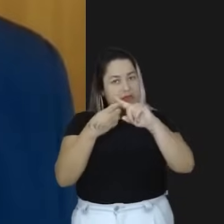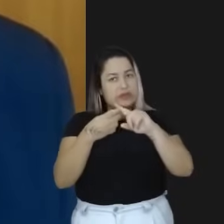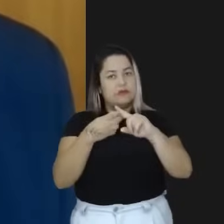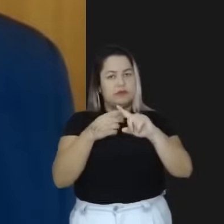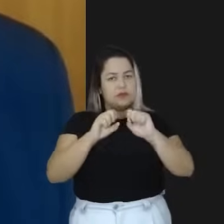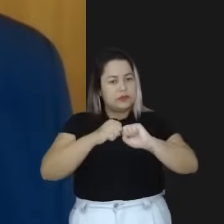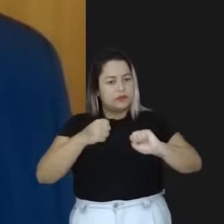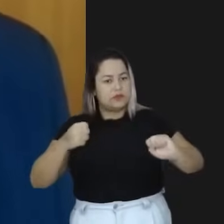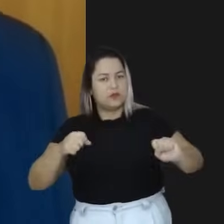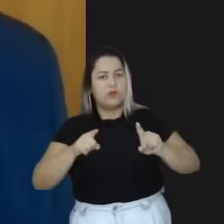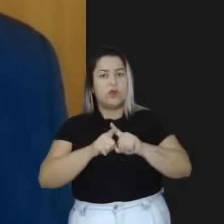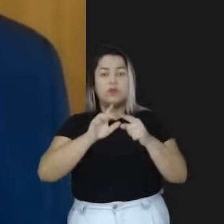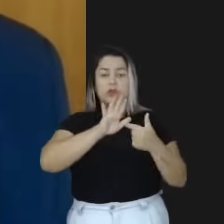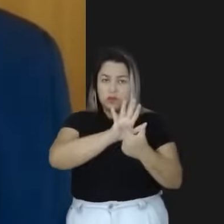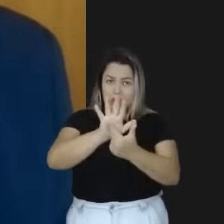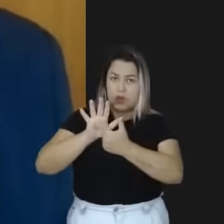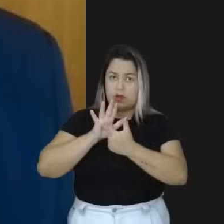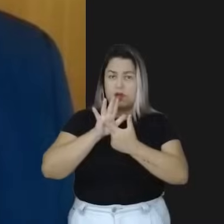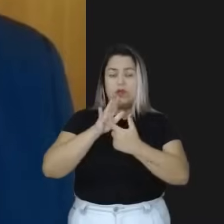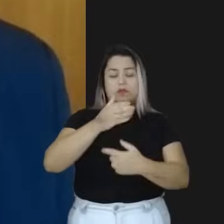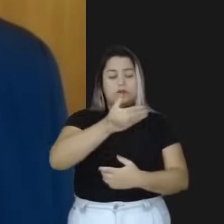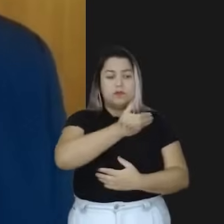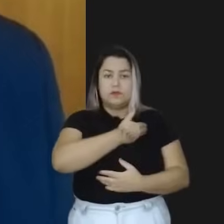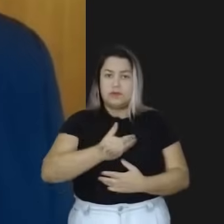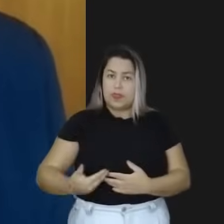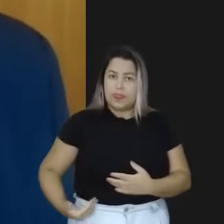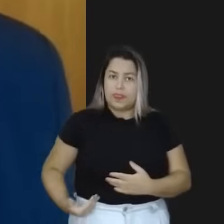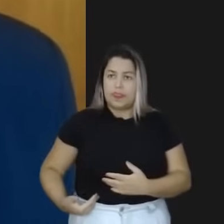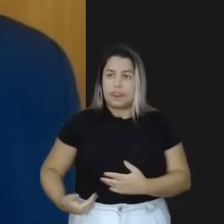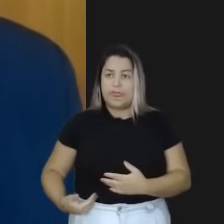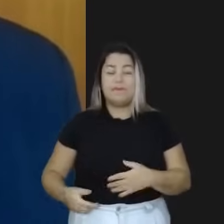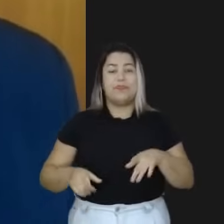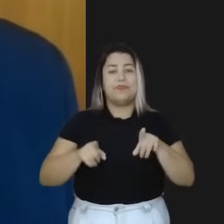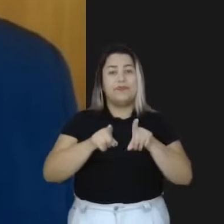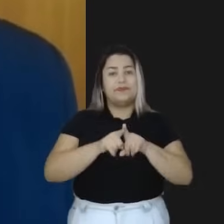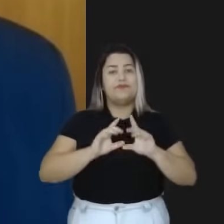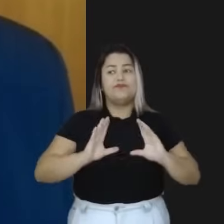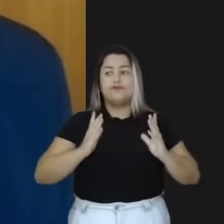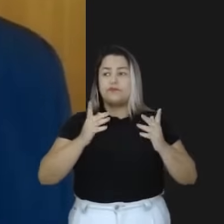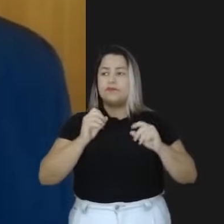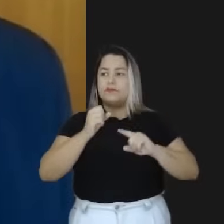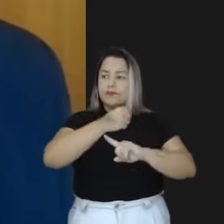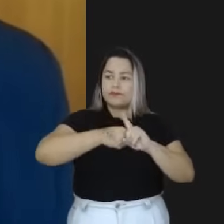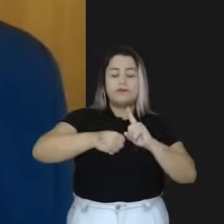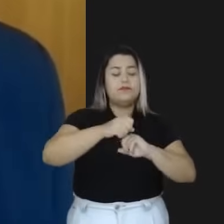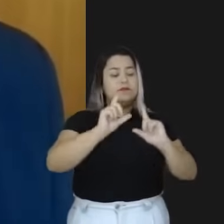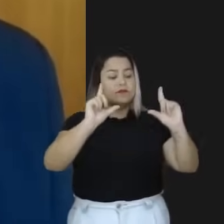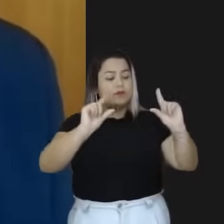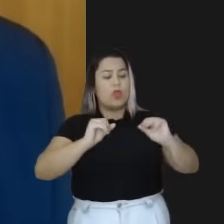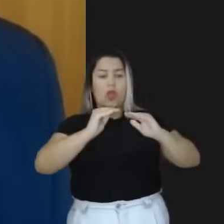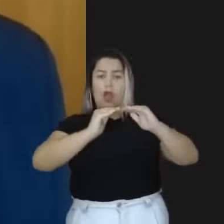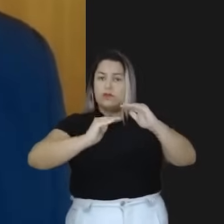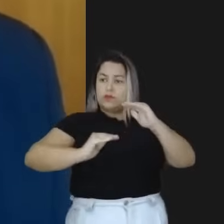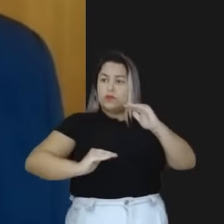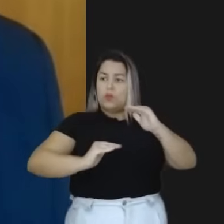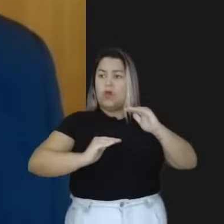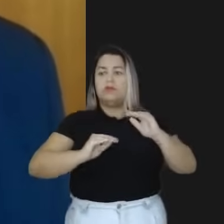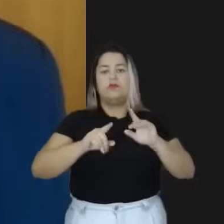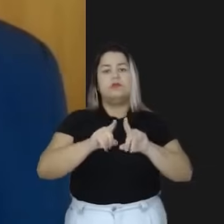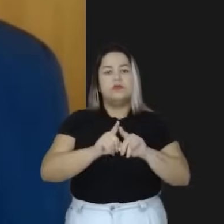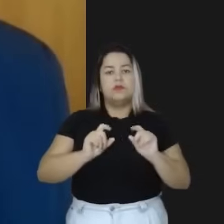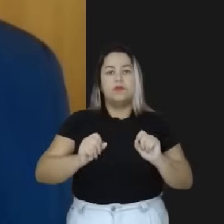foram apresentados pelo governo com esse cheiro de povo, que é o desenvolvimento social, diminuindo as desigualdades, que é o